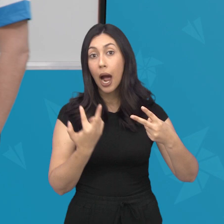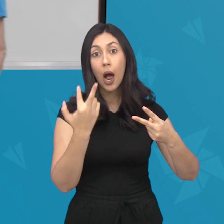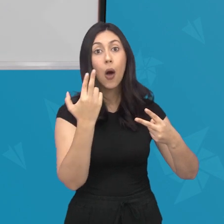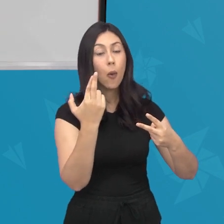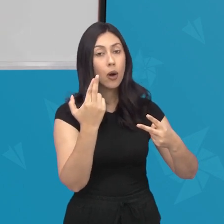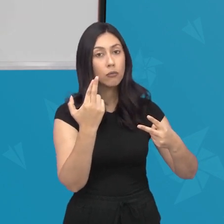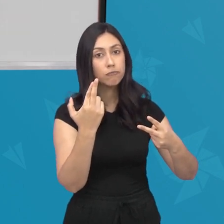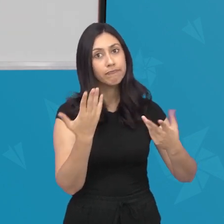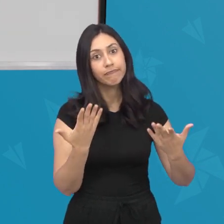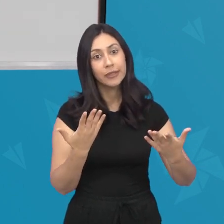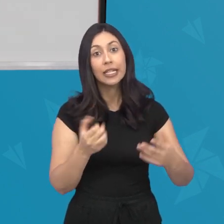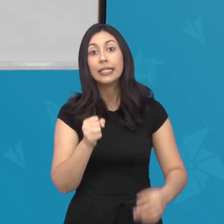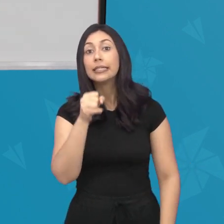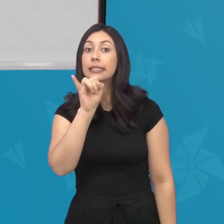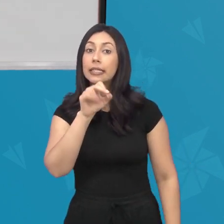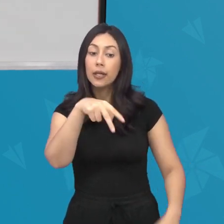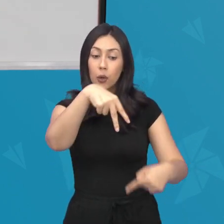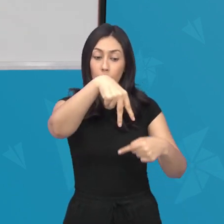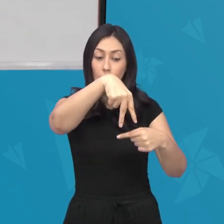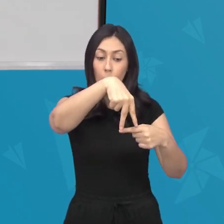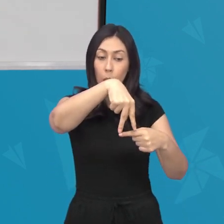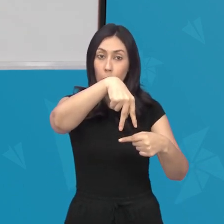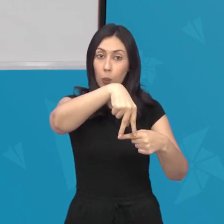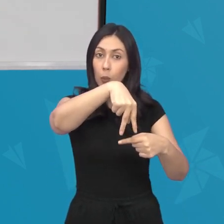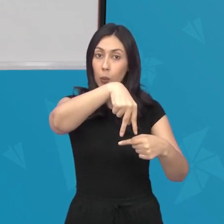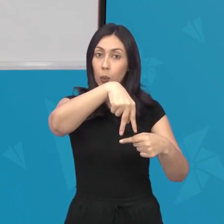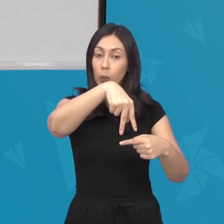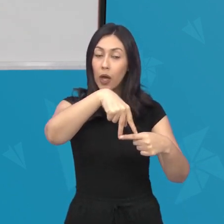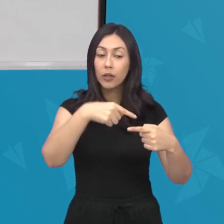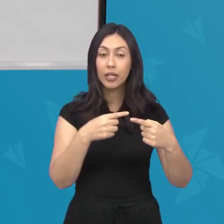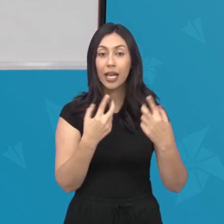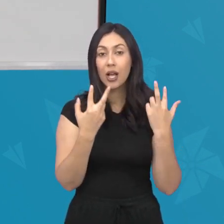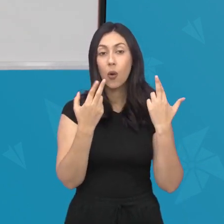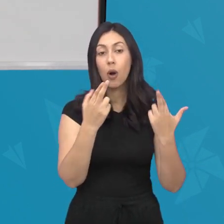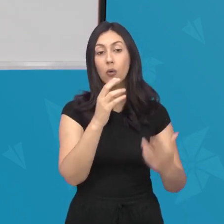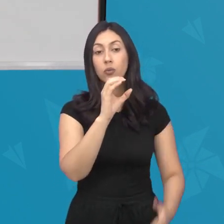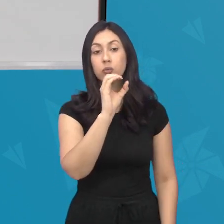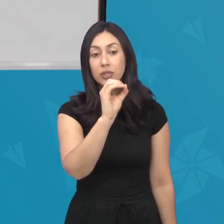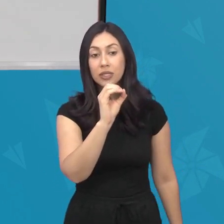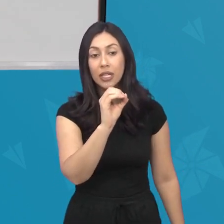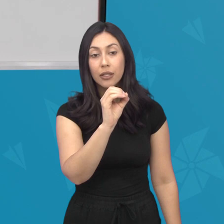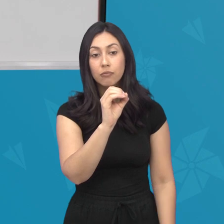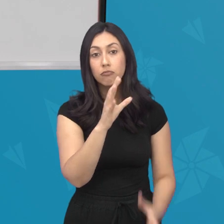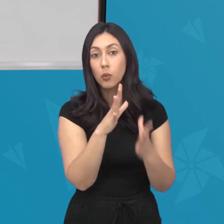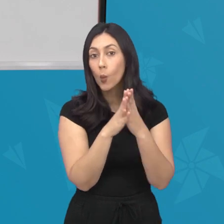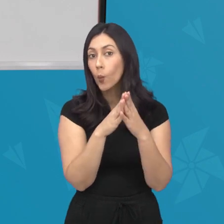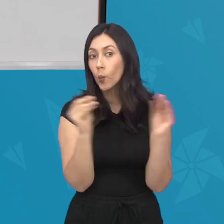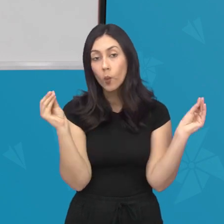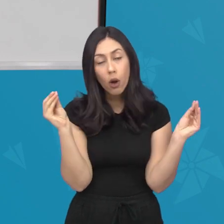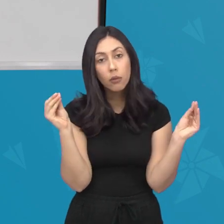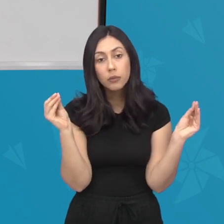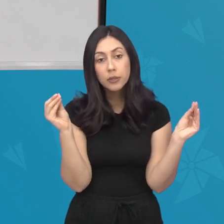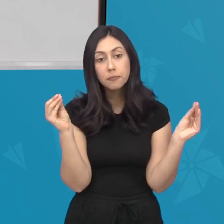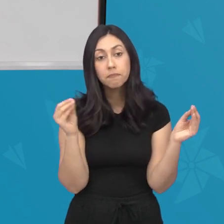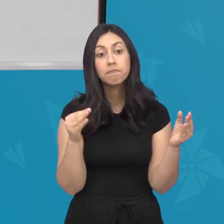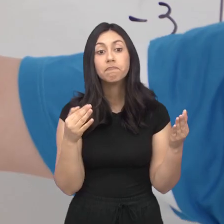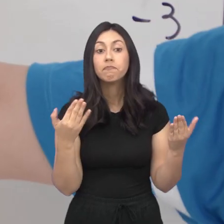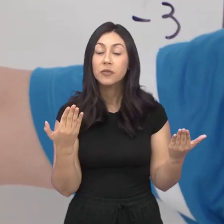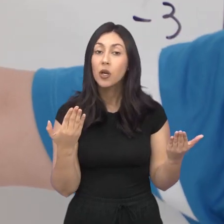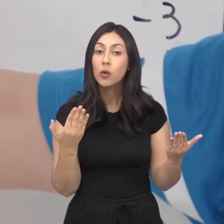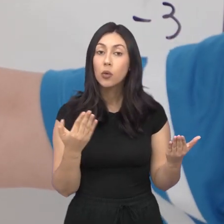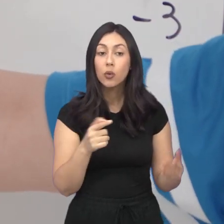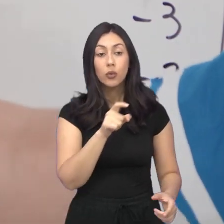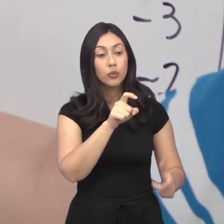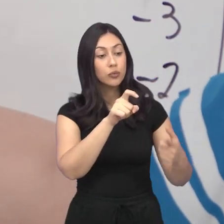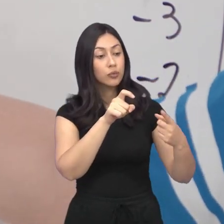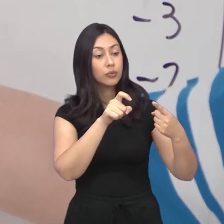do valor do delta, por exemplo, se o delta aqui for 0, vocês vão ver que esse delta vai desaparecer, certo? Então a raiz